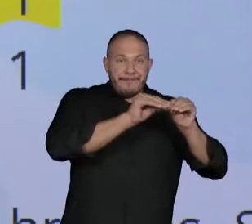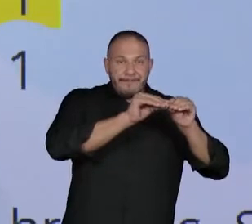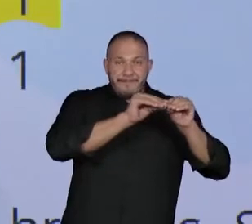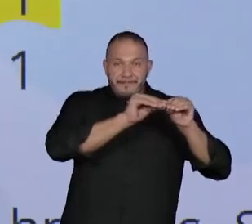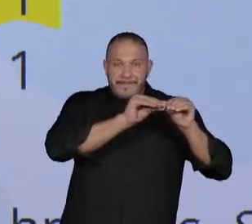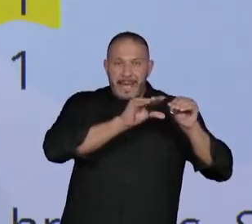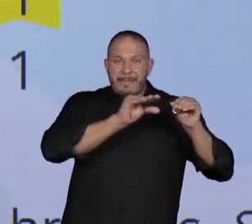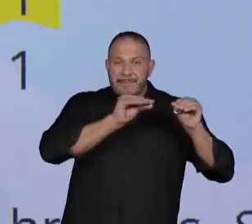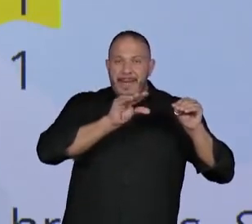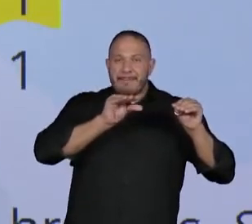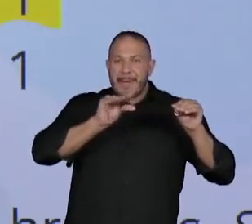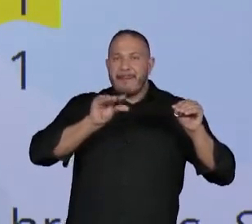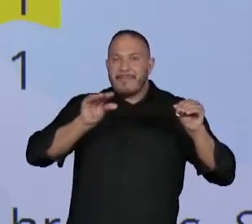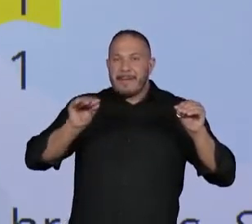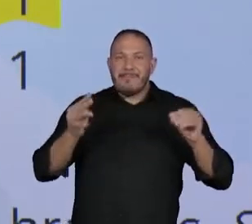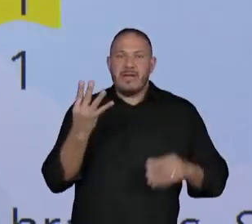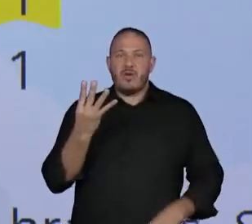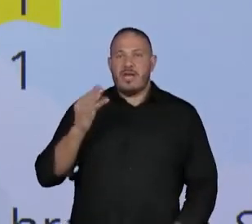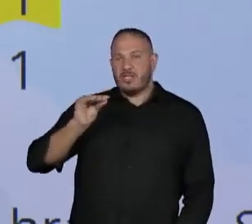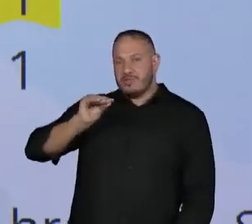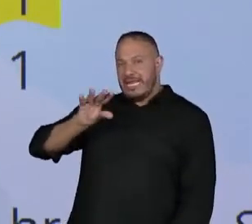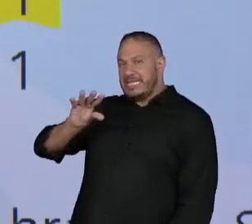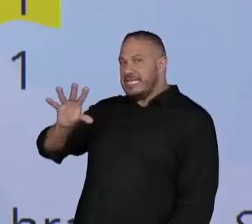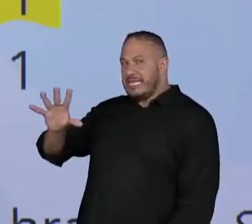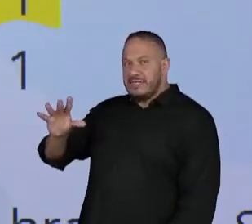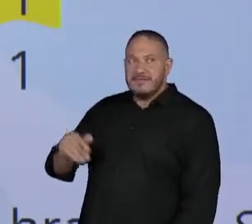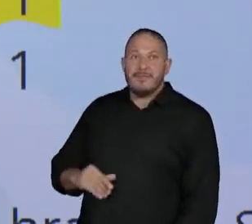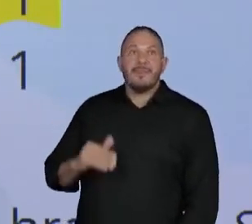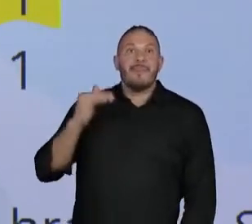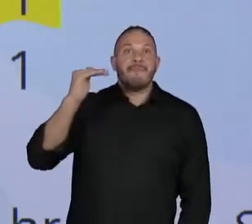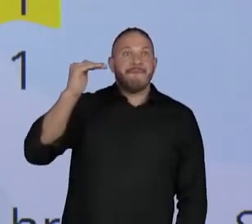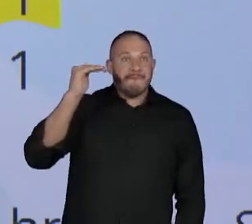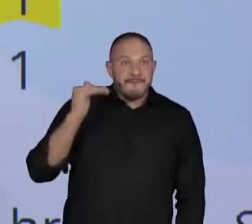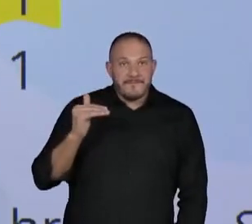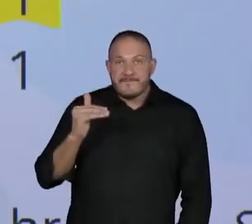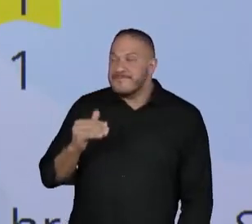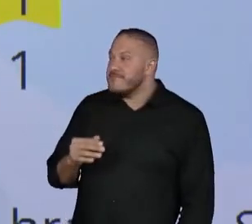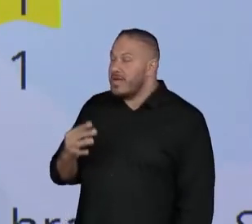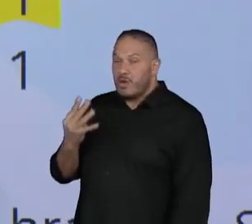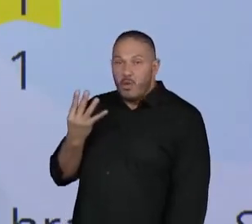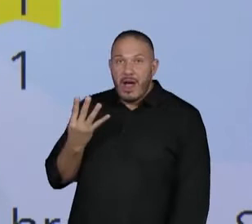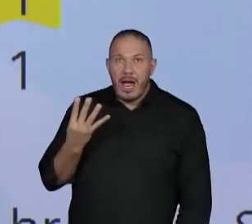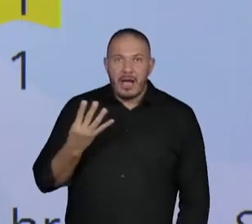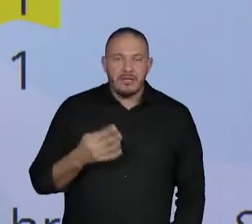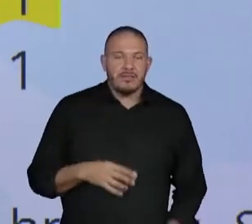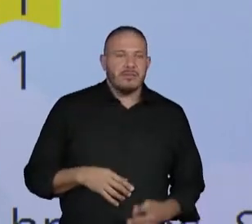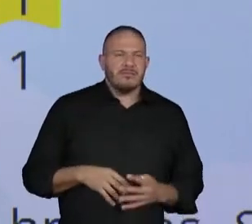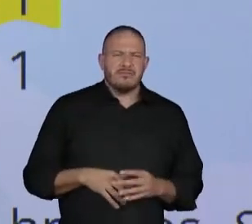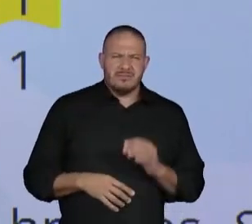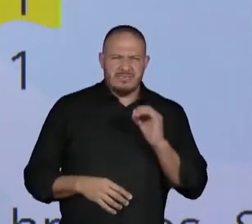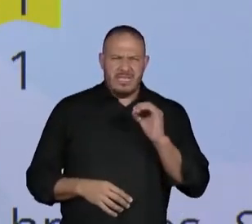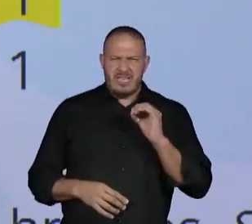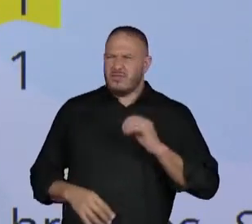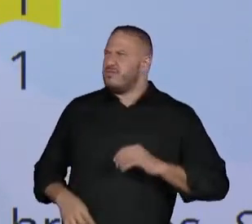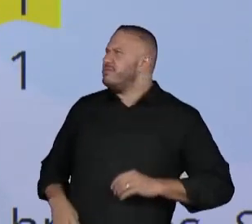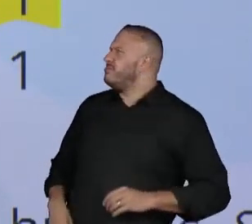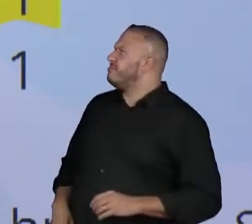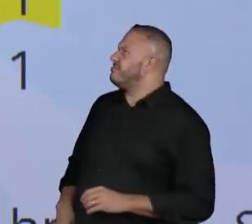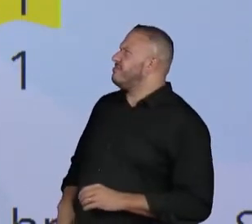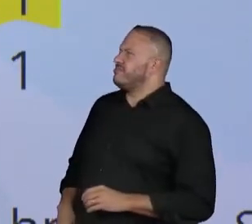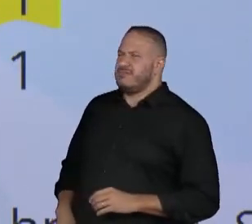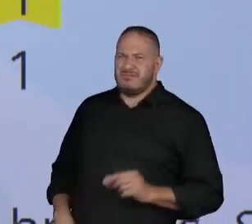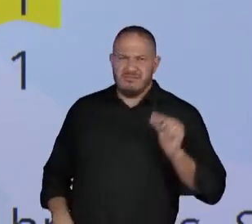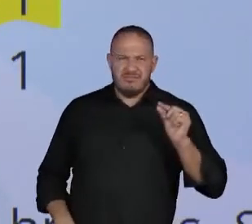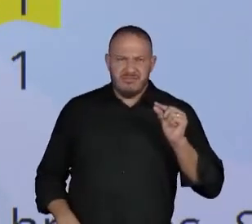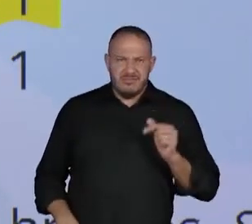4 2, ligados. 3, 4 ligados. Aí, na quarta linha, a gente tem 0. O que significa, Pro? Na